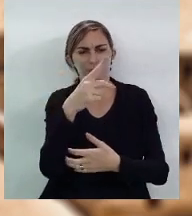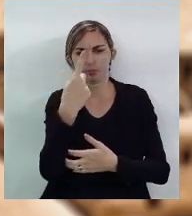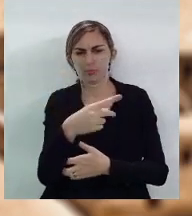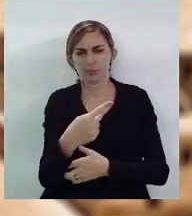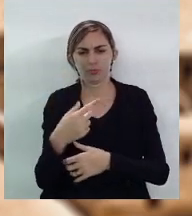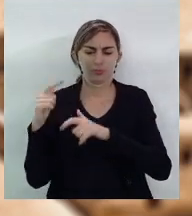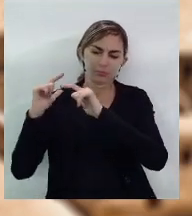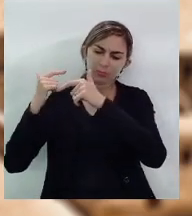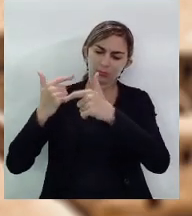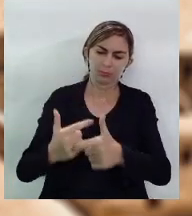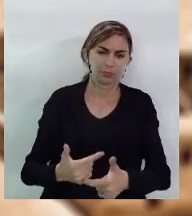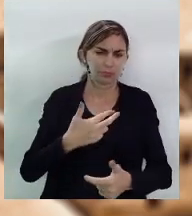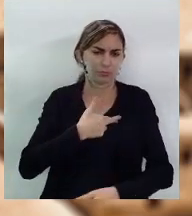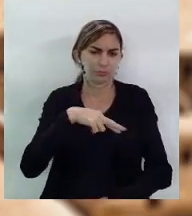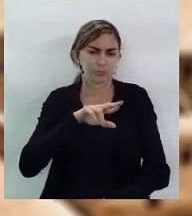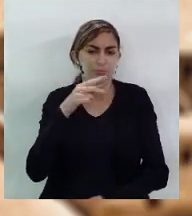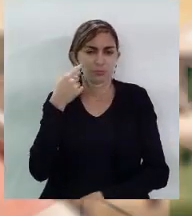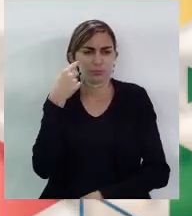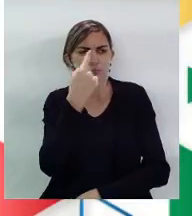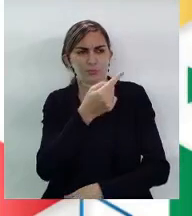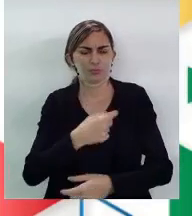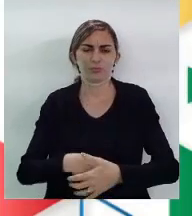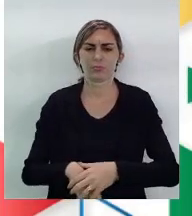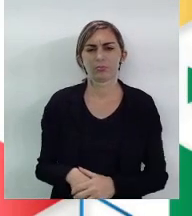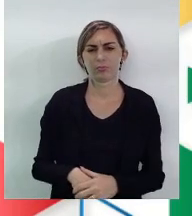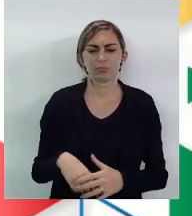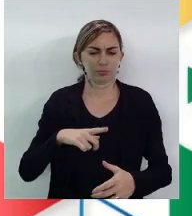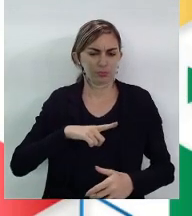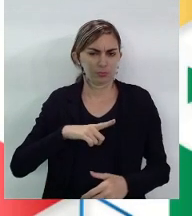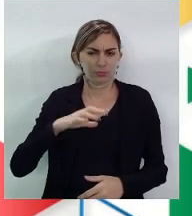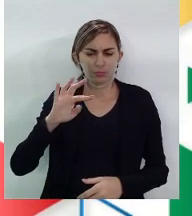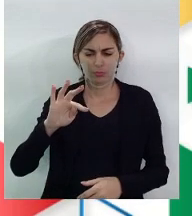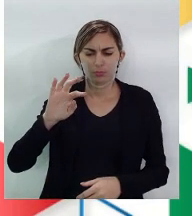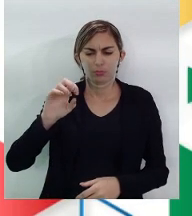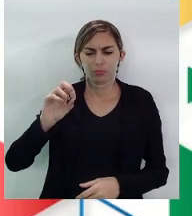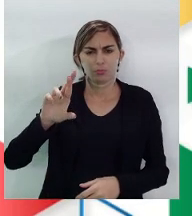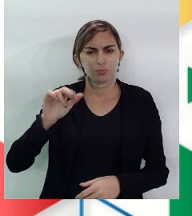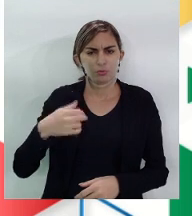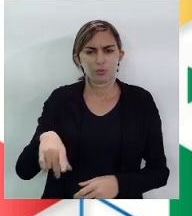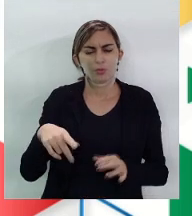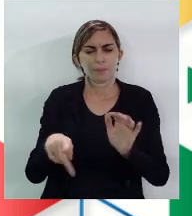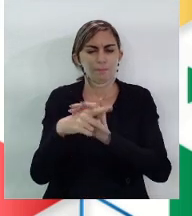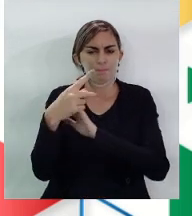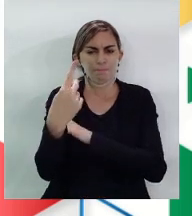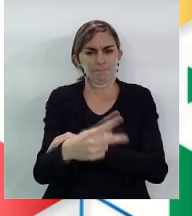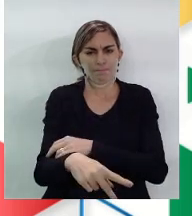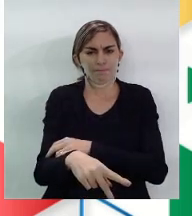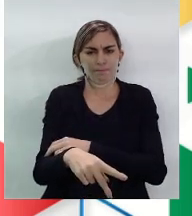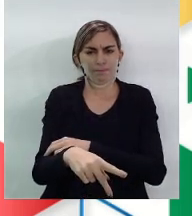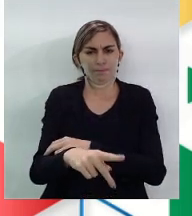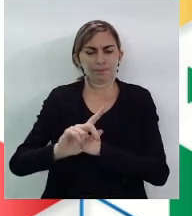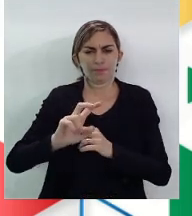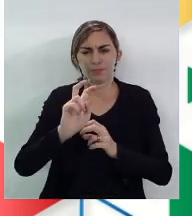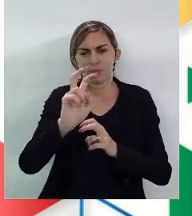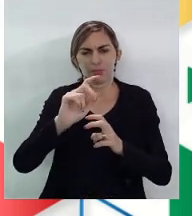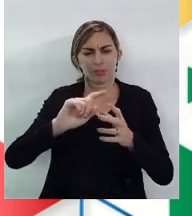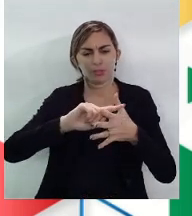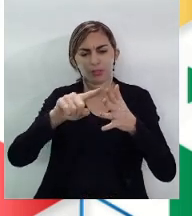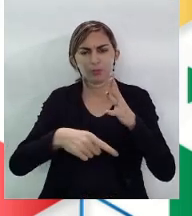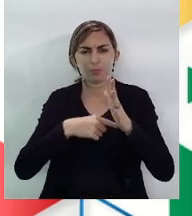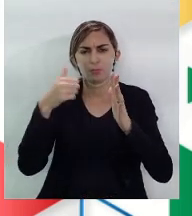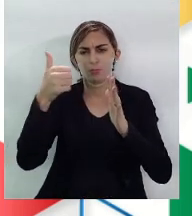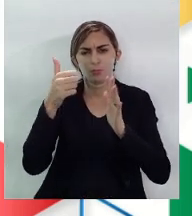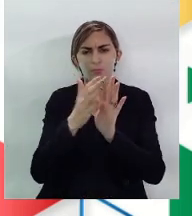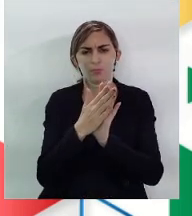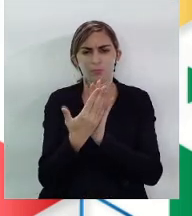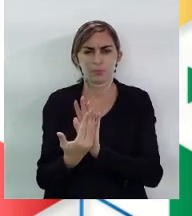essa tradição religiosa? Na tela, nós temos a Torá, corresponde aos 5 primeiros livros da